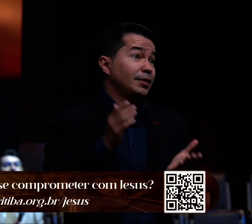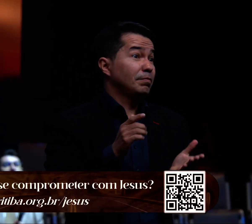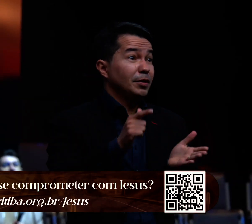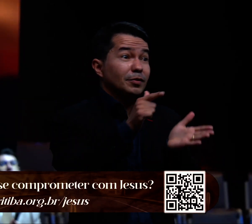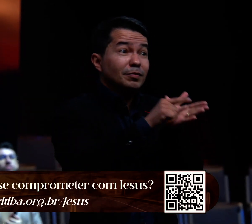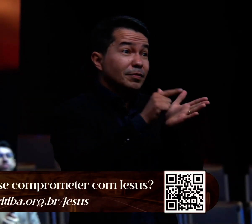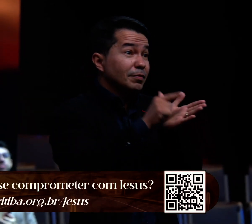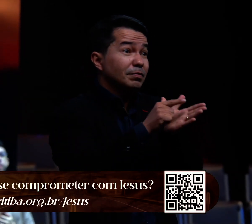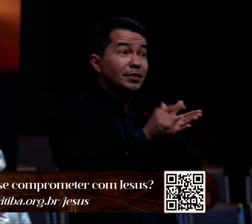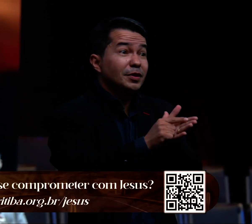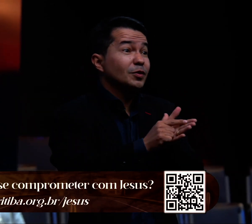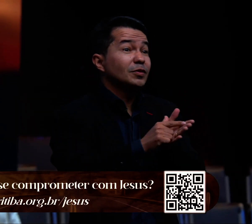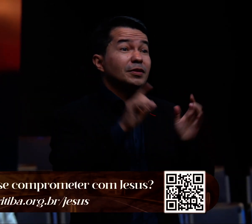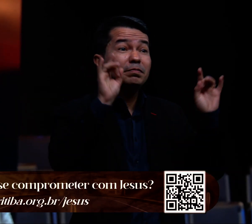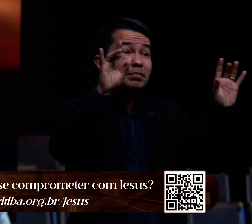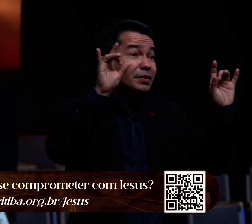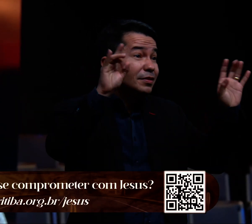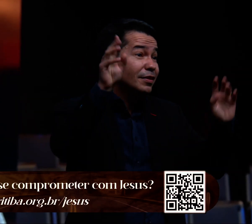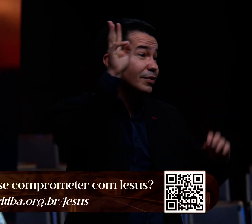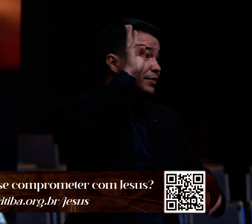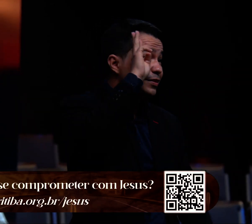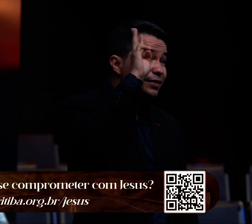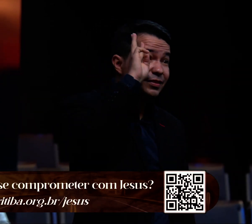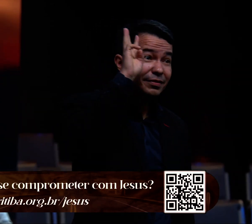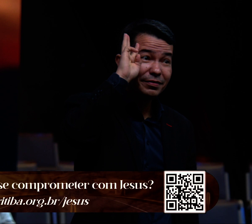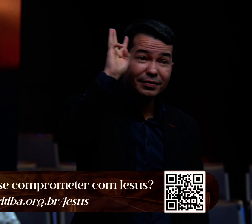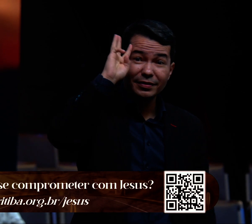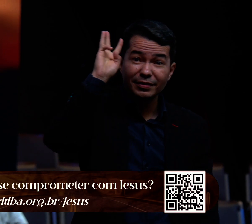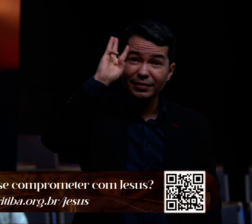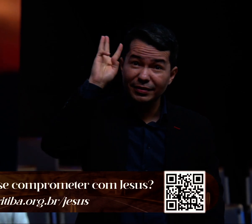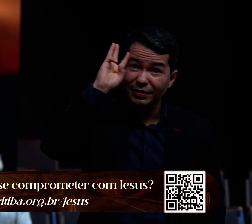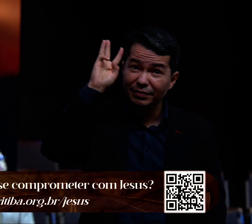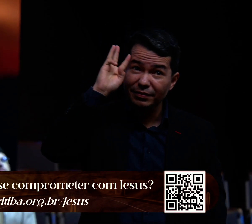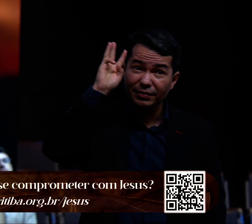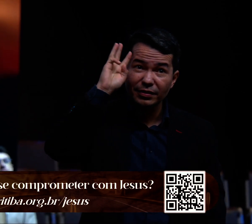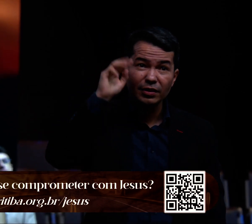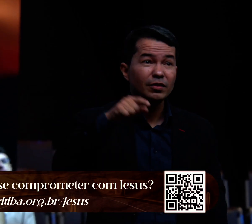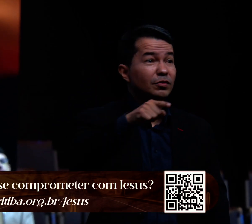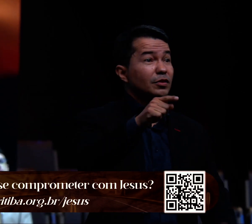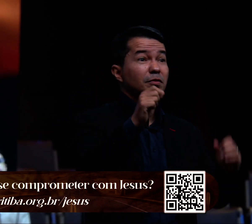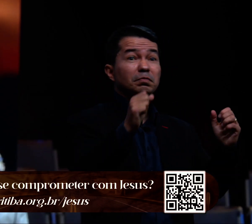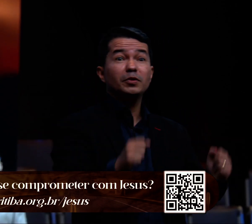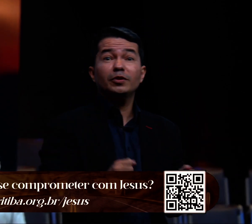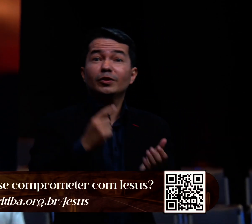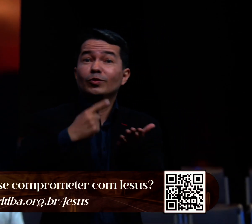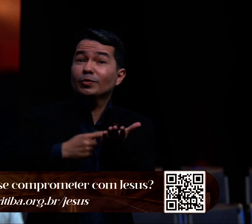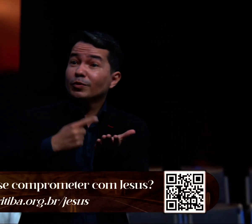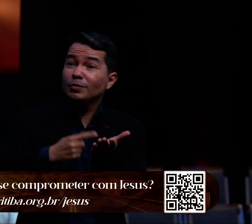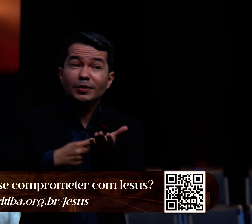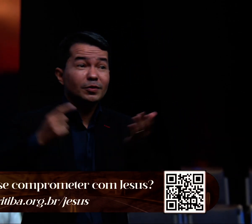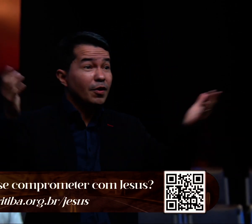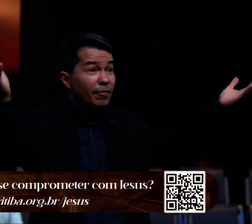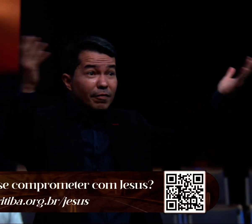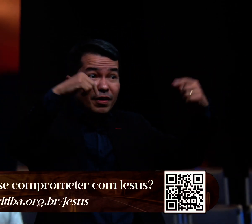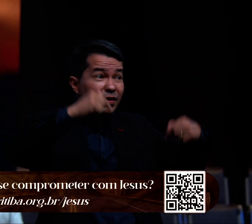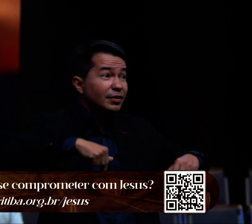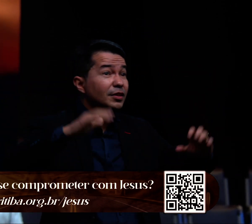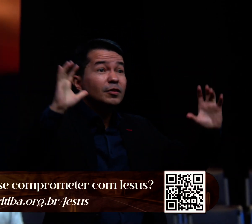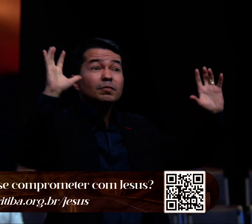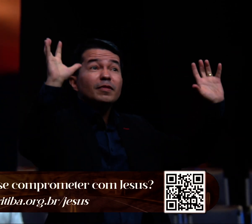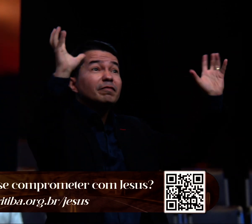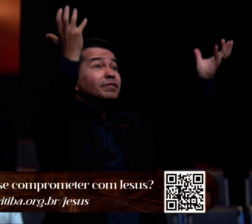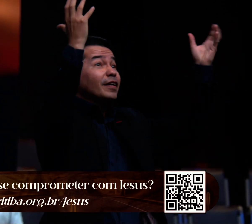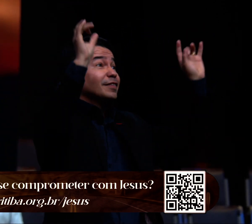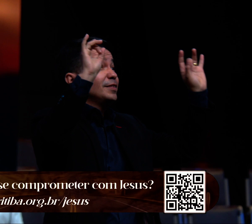Acho que você já recebeu ali esse convite especial para terça-feira, né? Ah, você pode, né,